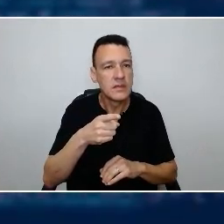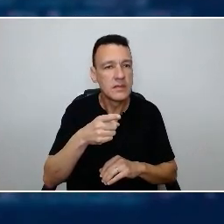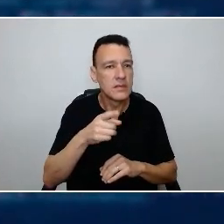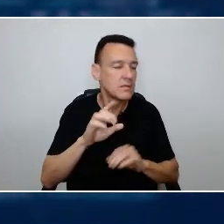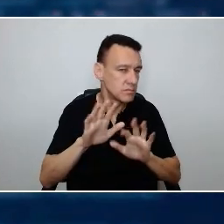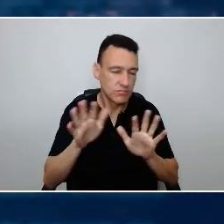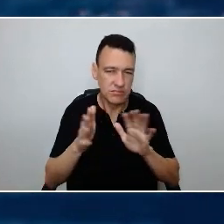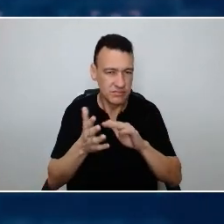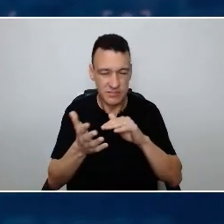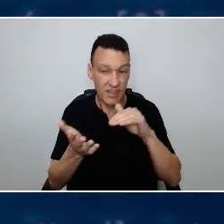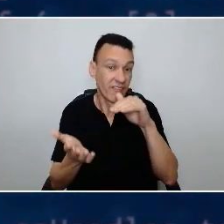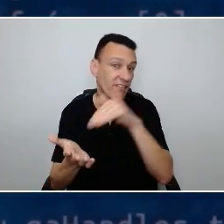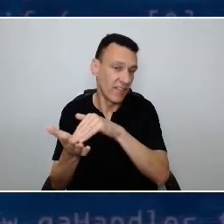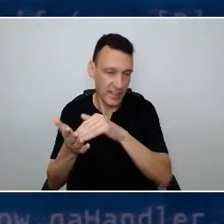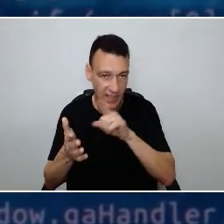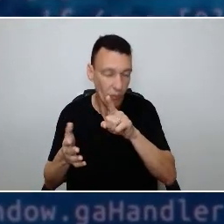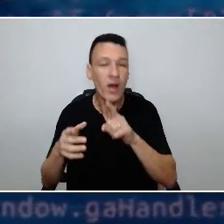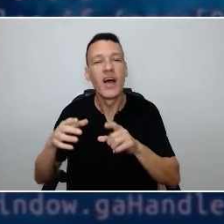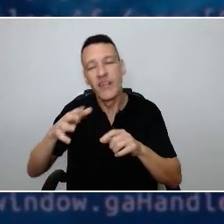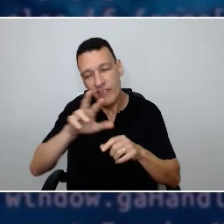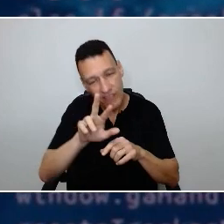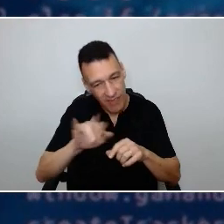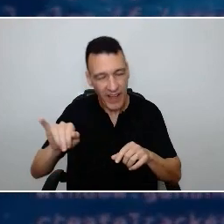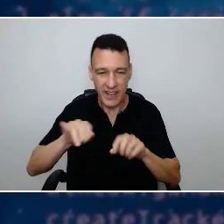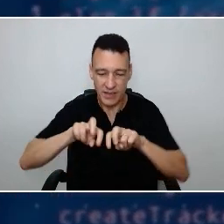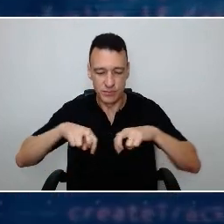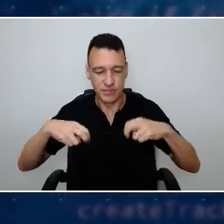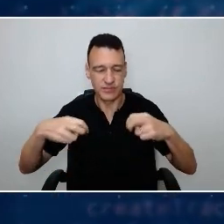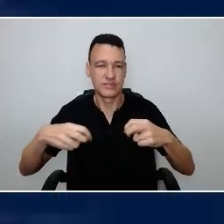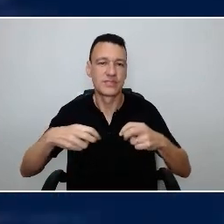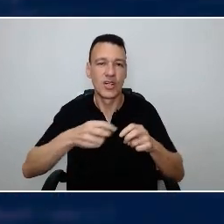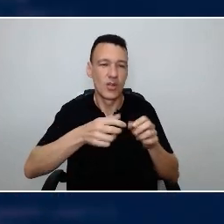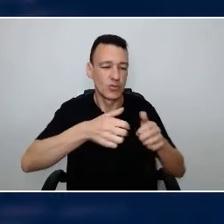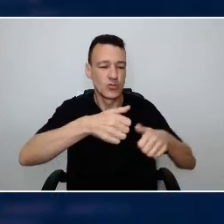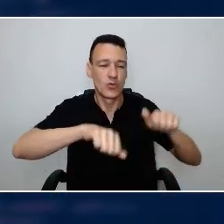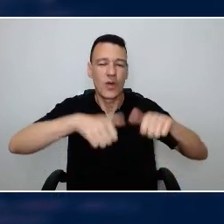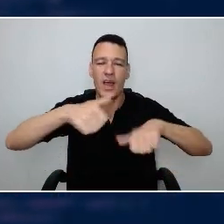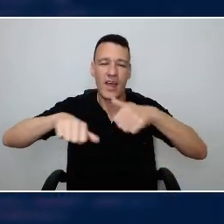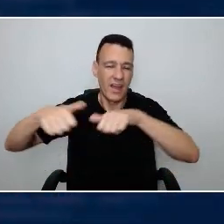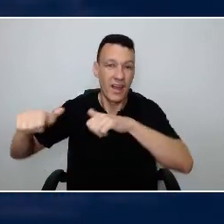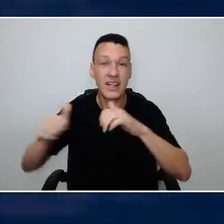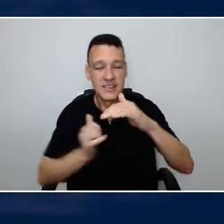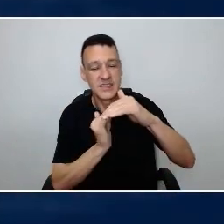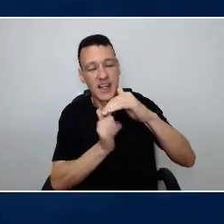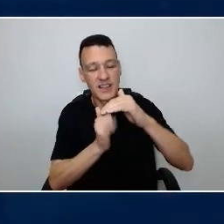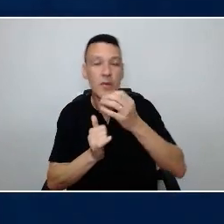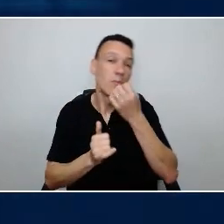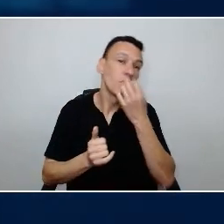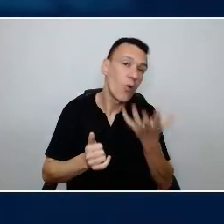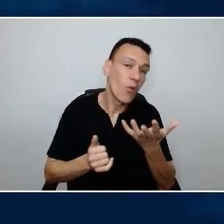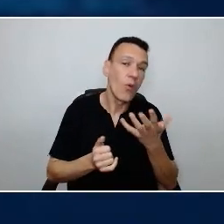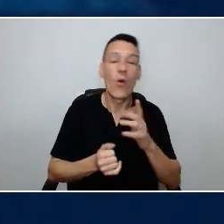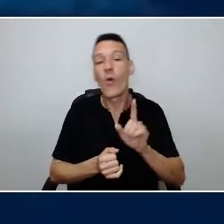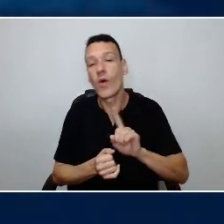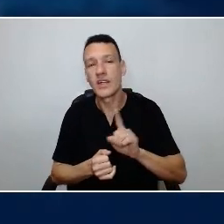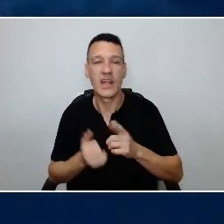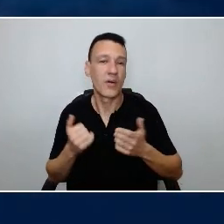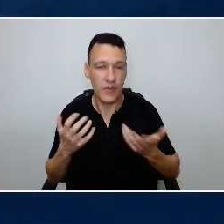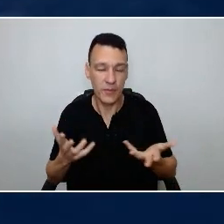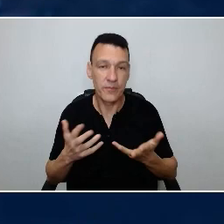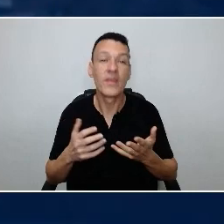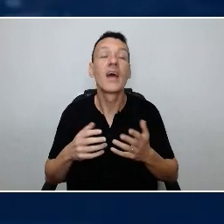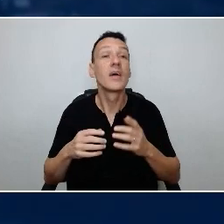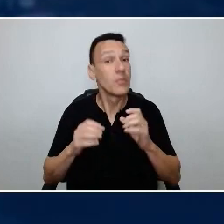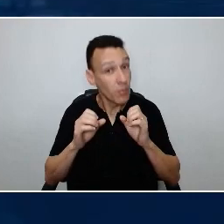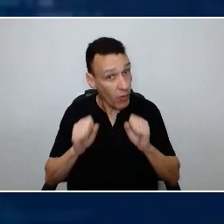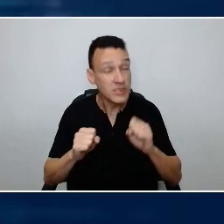o tem jurados Então os jurados vão avaliar se essa é boa ou não para conseguir competir nacionalmente então foi